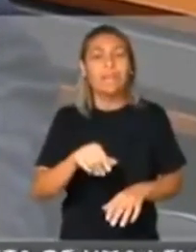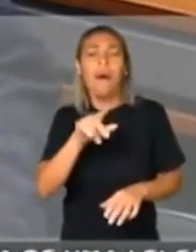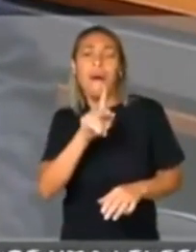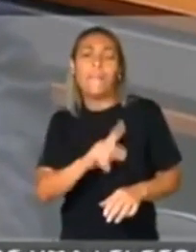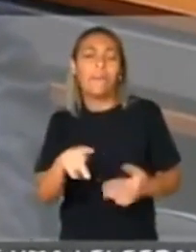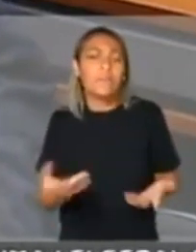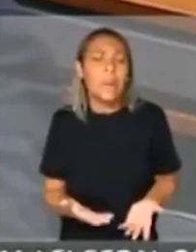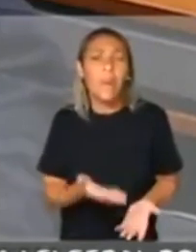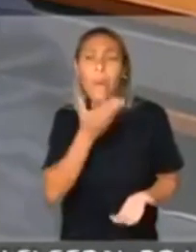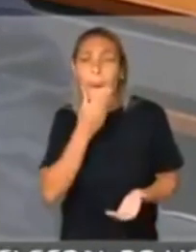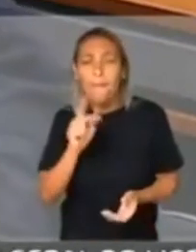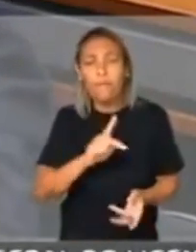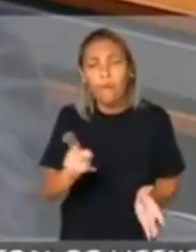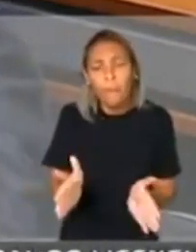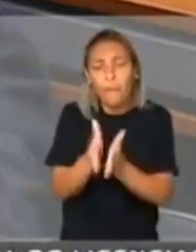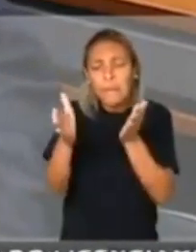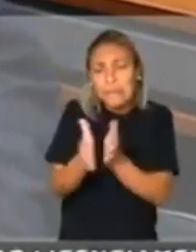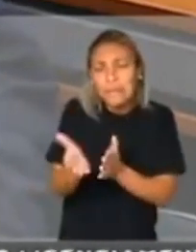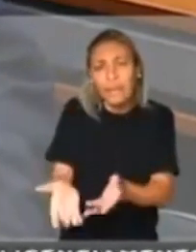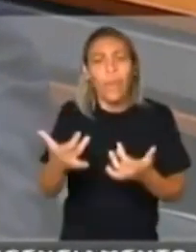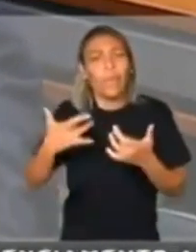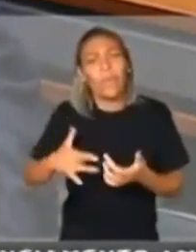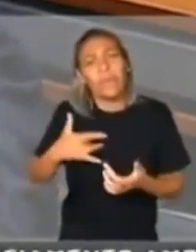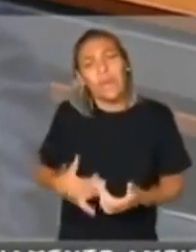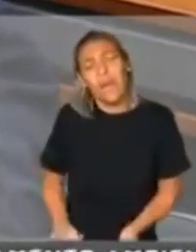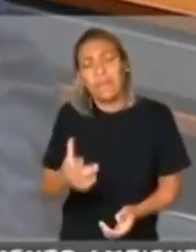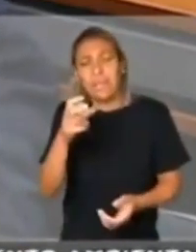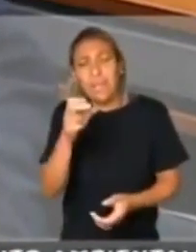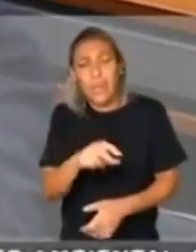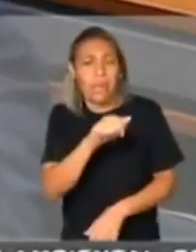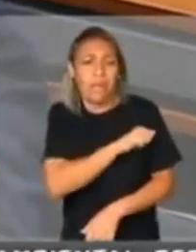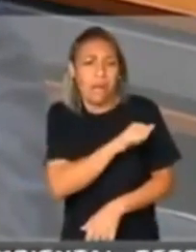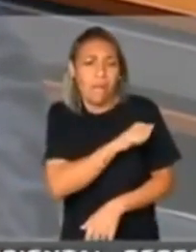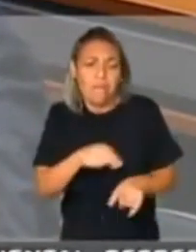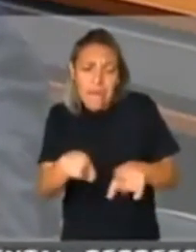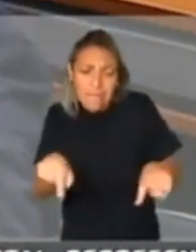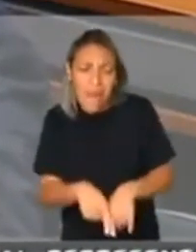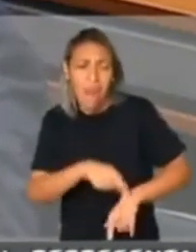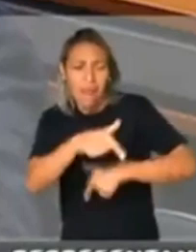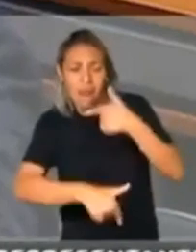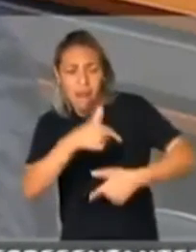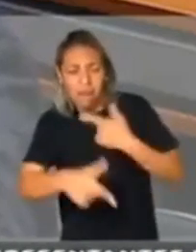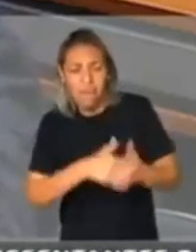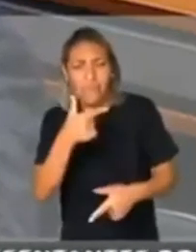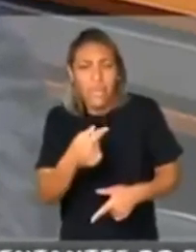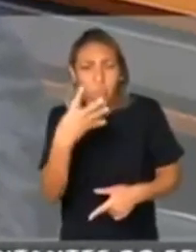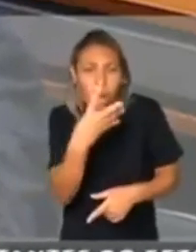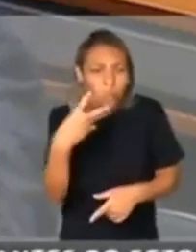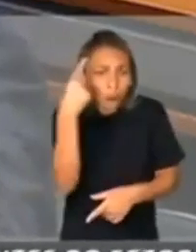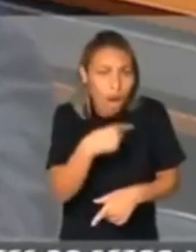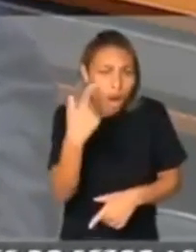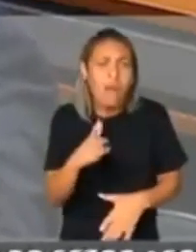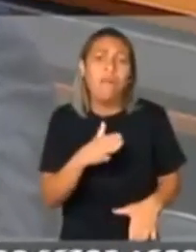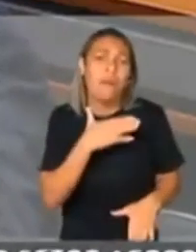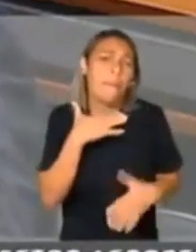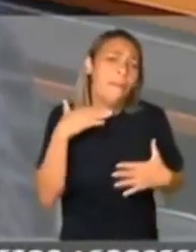professora, o professor pobrezinho que tem 50 alunos na sala e que vai trabalhar 24 horas por dia e